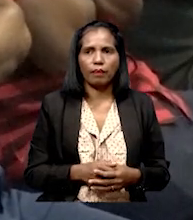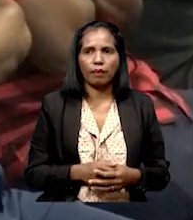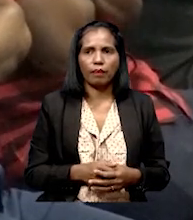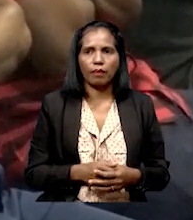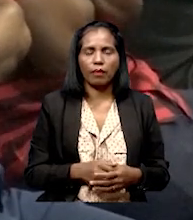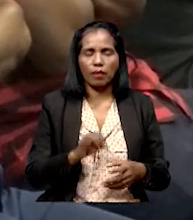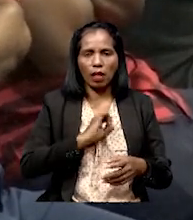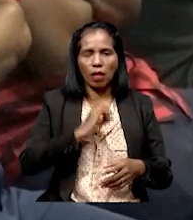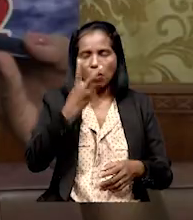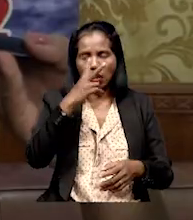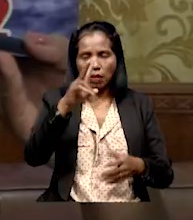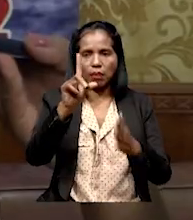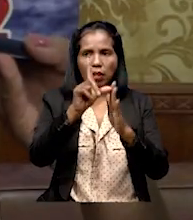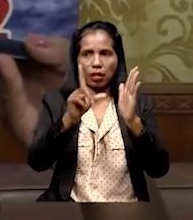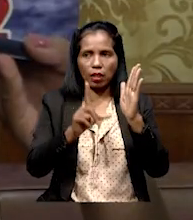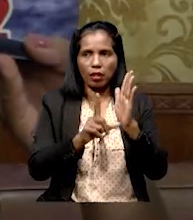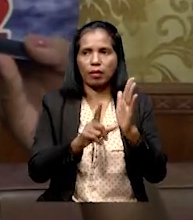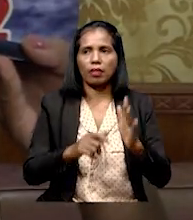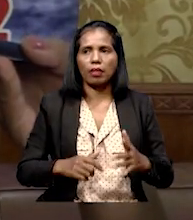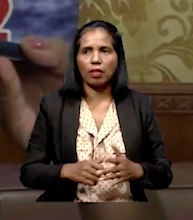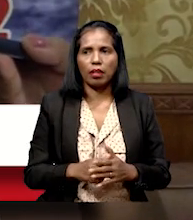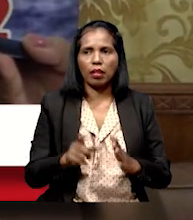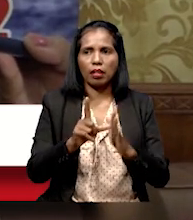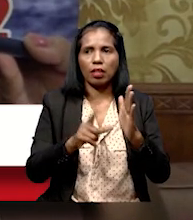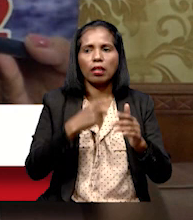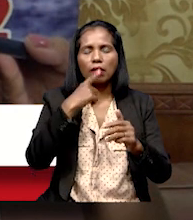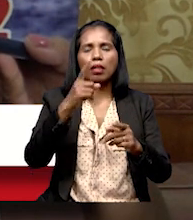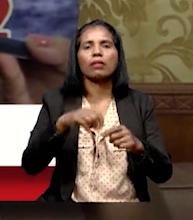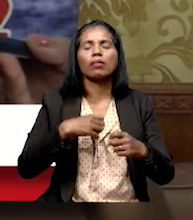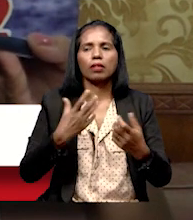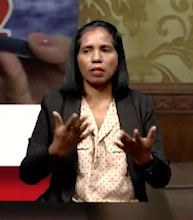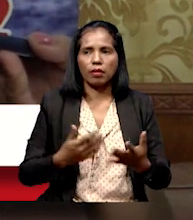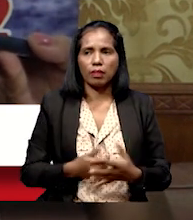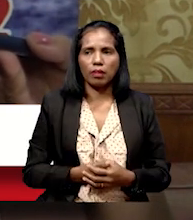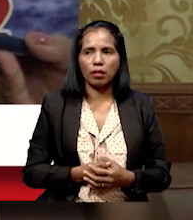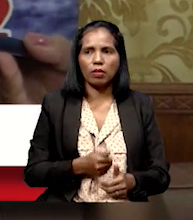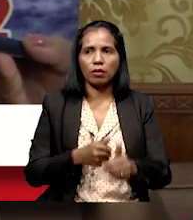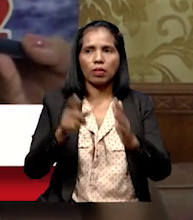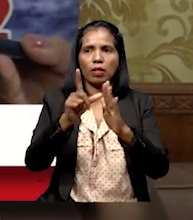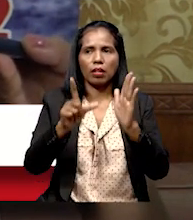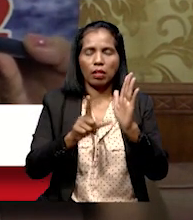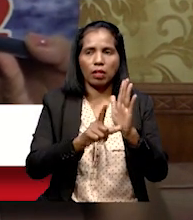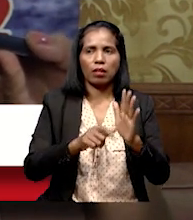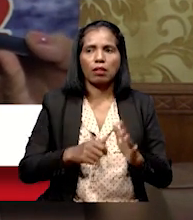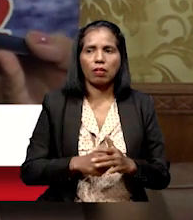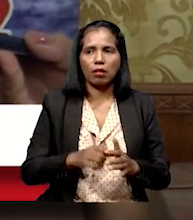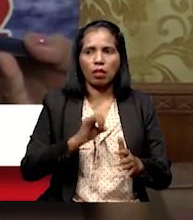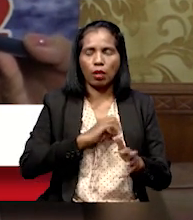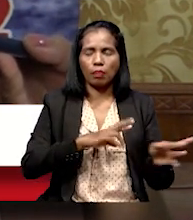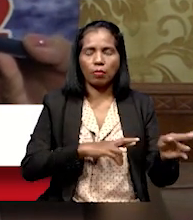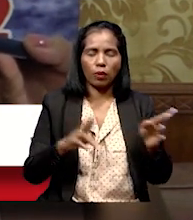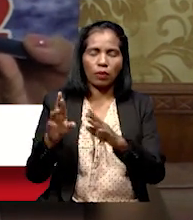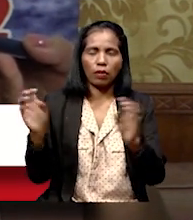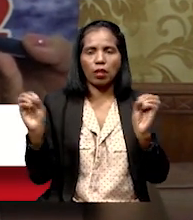lele. Lei thare ba lelei. Lei dian sa. Tuir lei. Hau pronto ke la